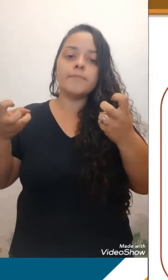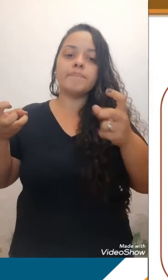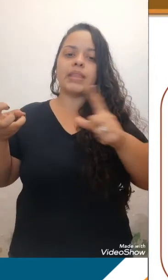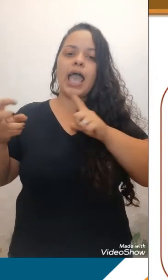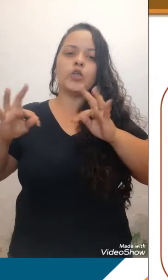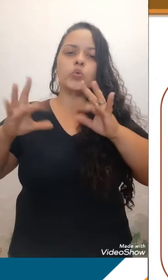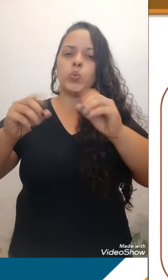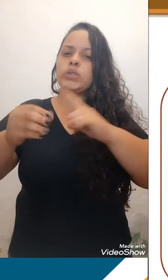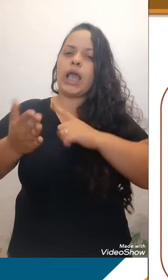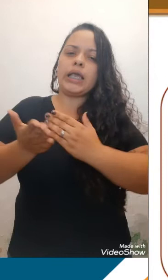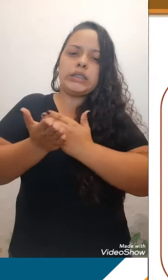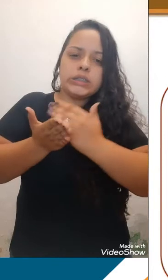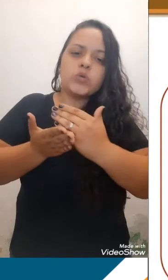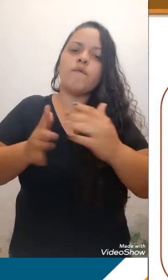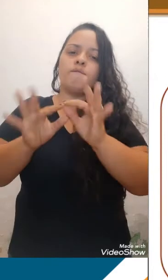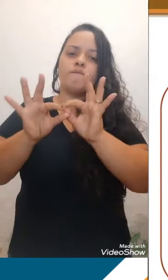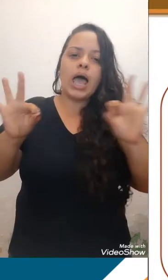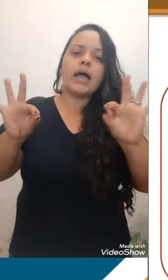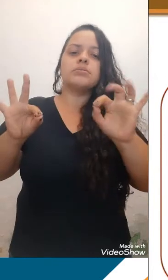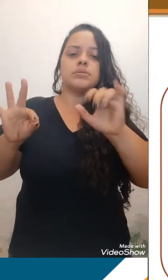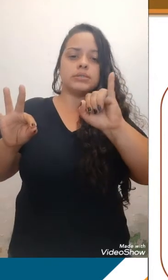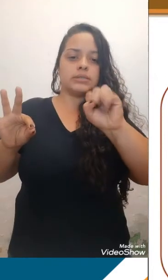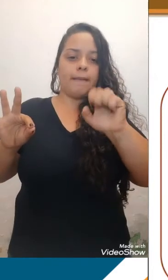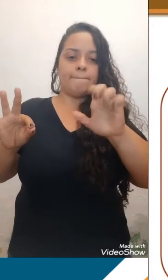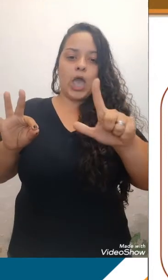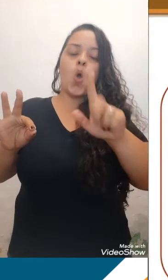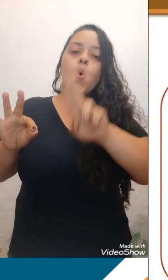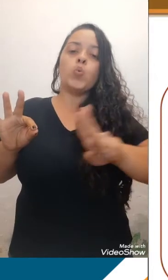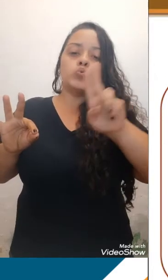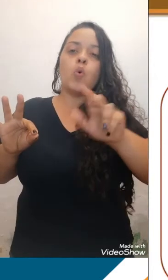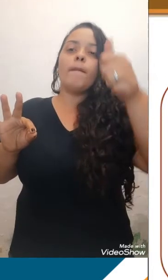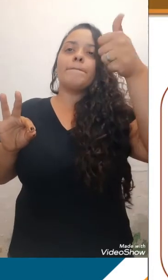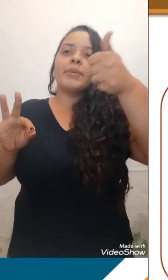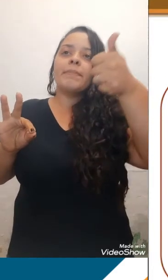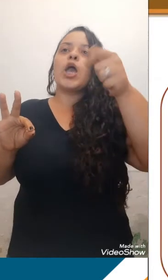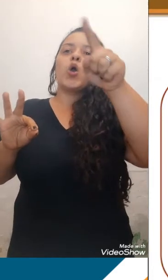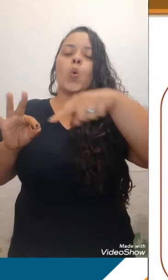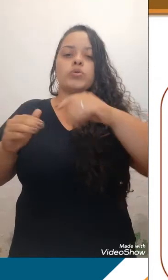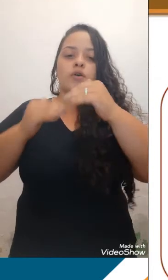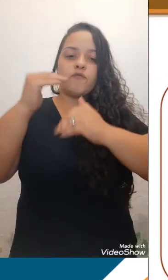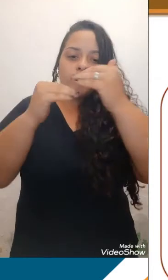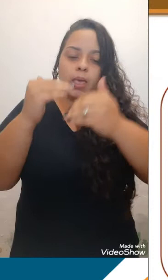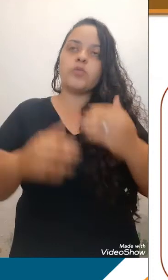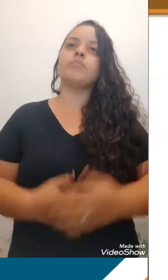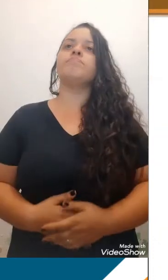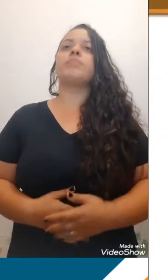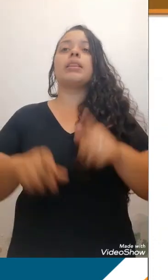que em todos os inícios das frases, a Isabel usou no primeiro parágrafo de